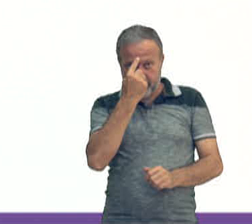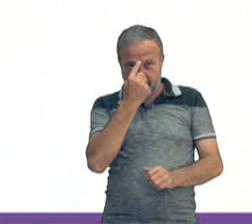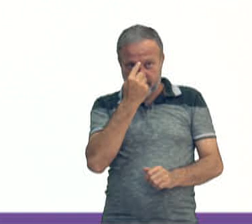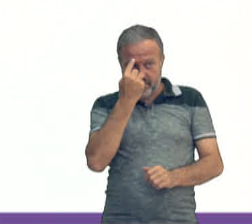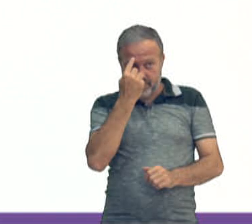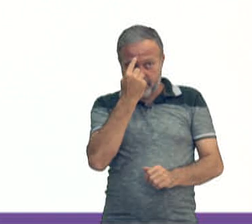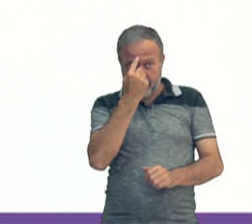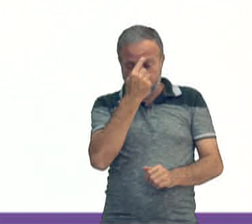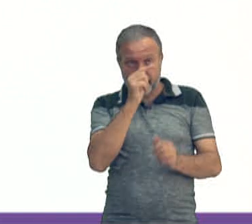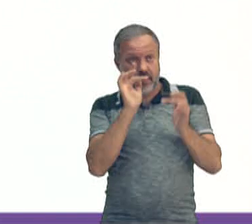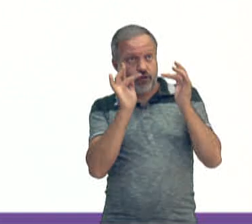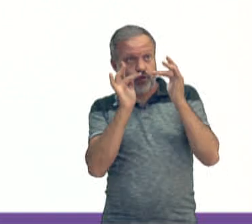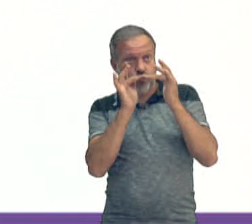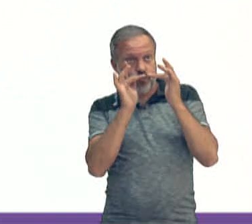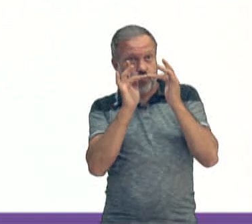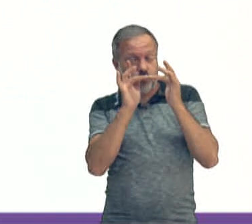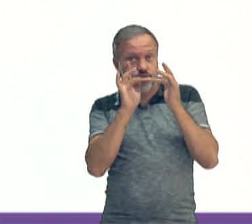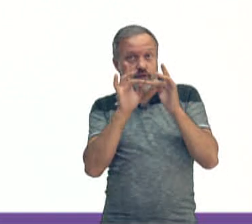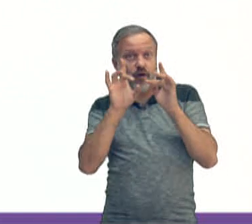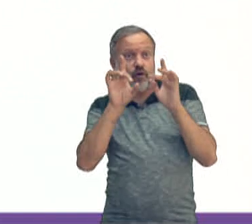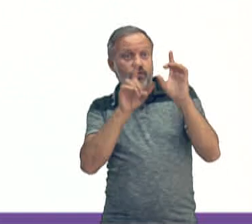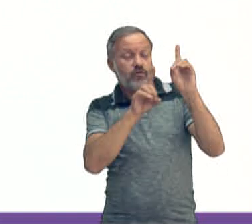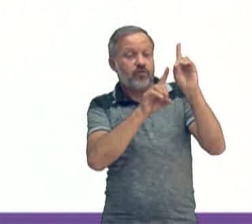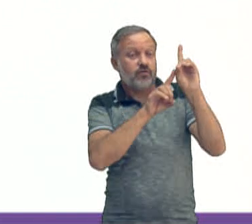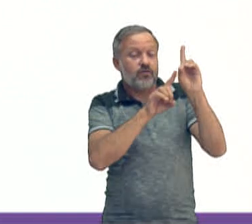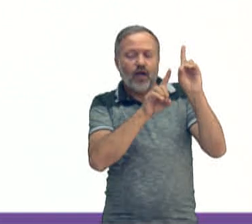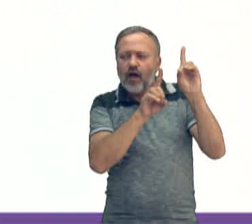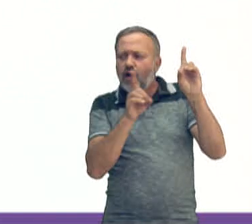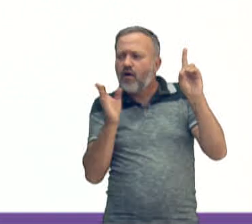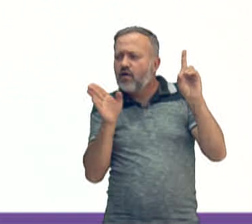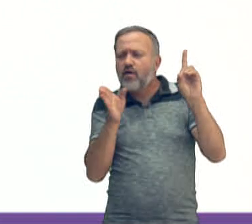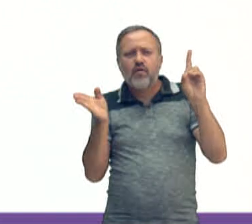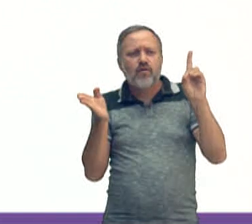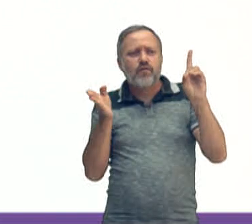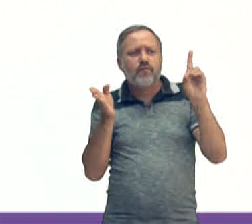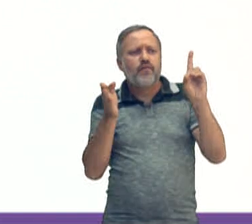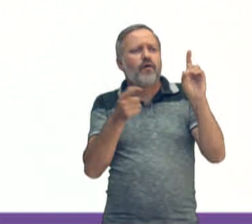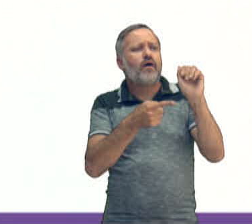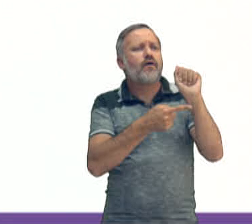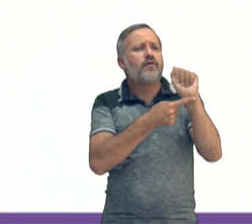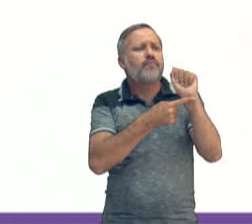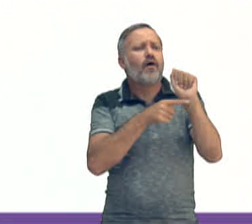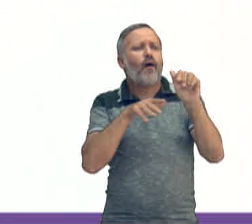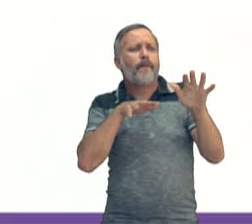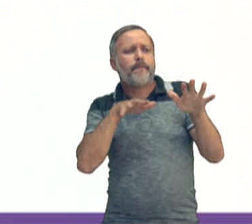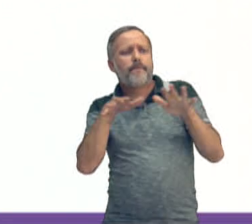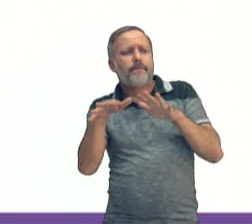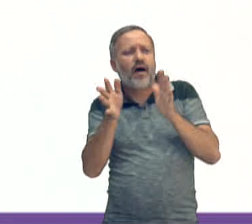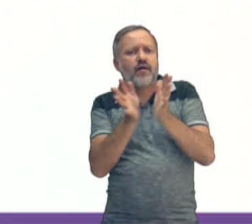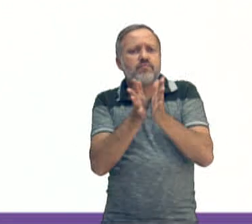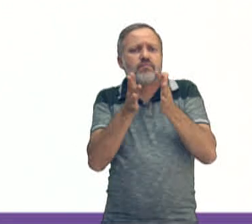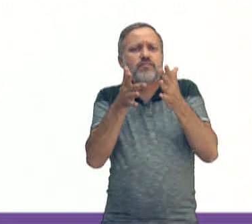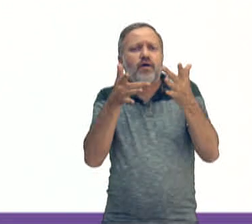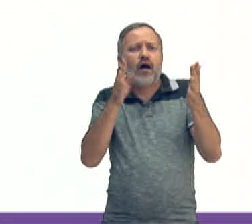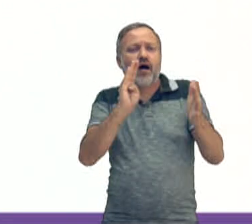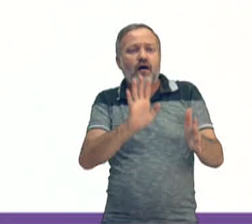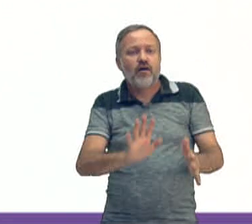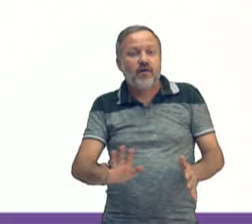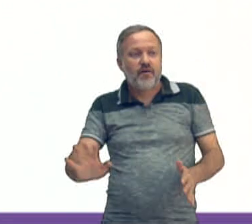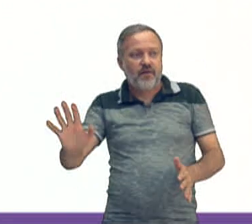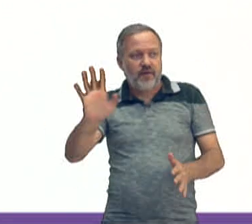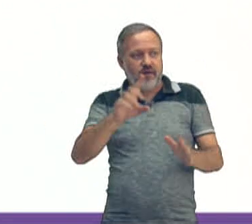sua divindade é preciso cantar o mantra sagrado é A. O movimento Hare Krishna do Brasil.